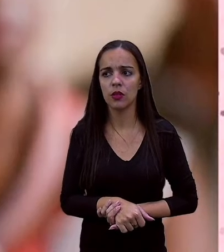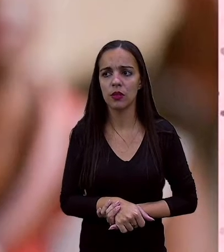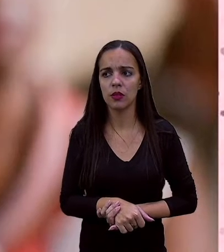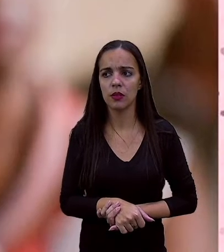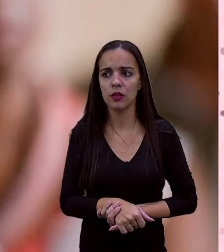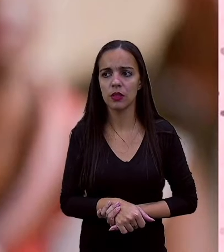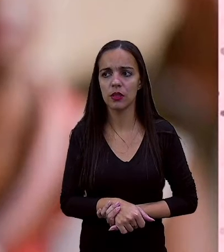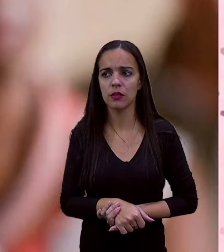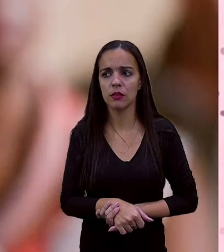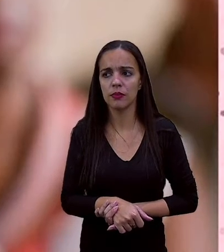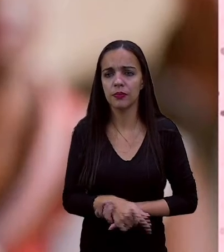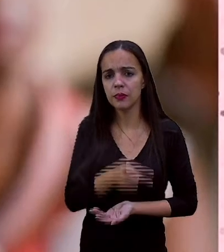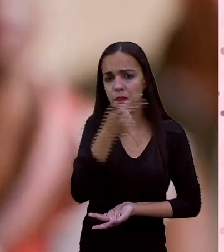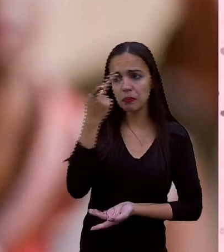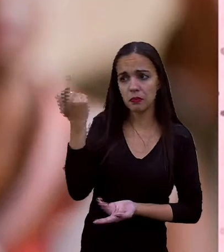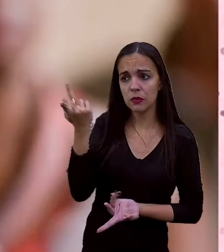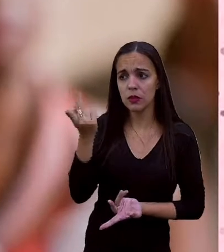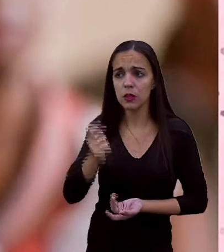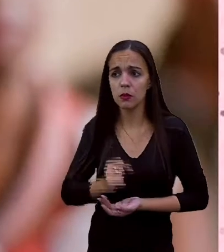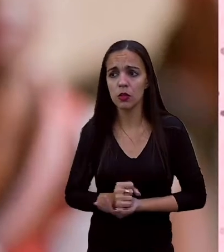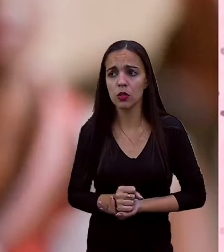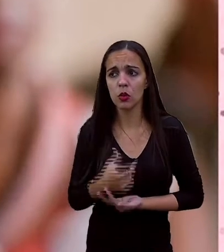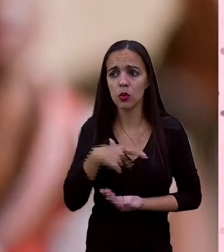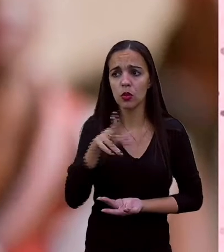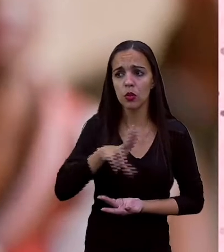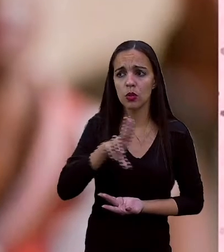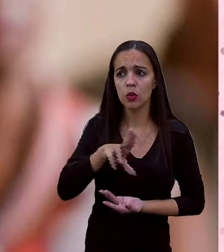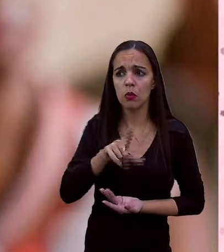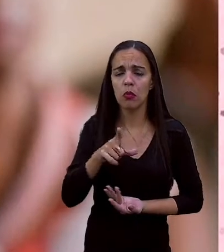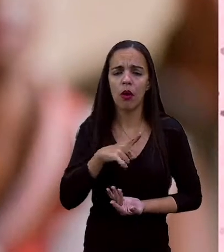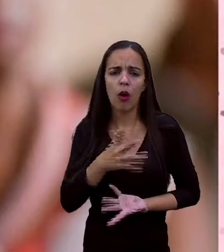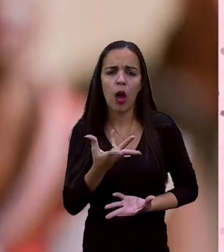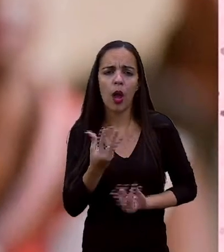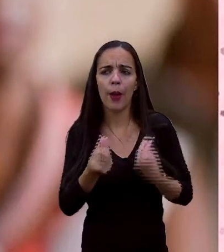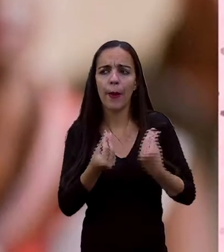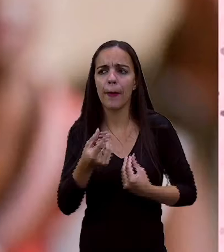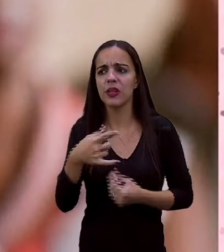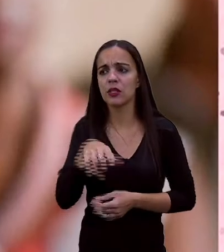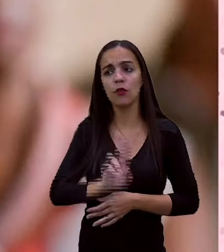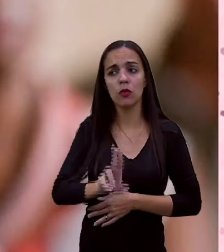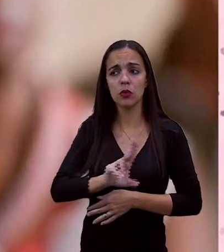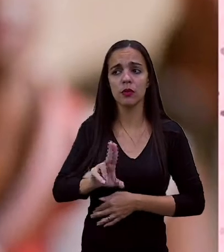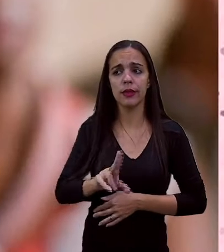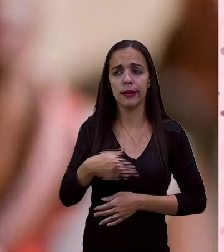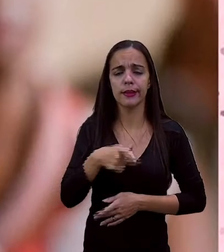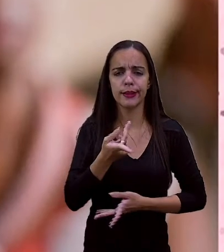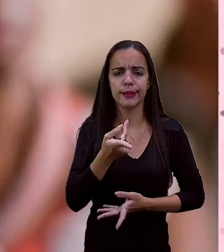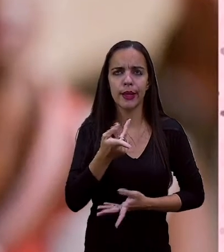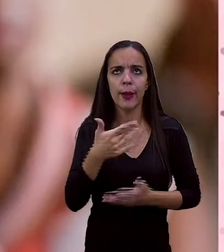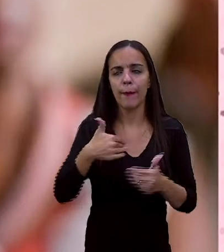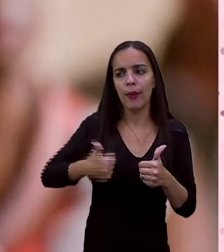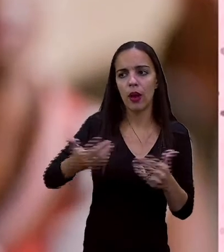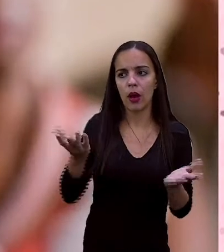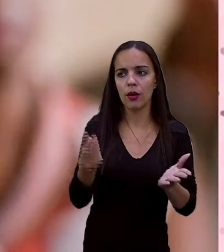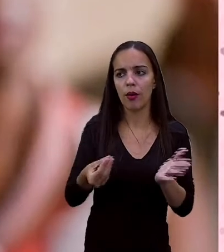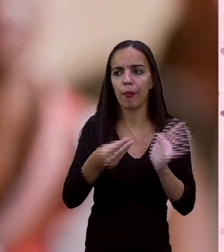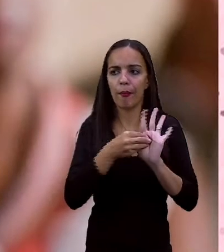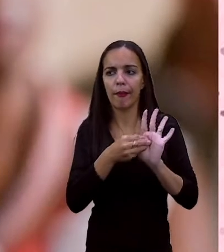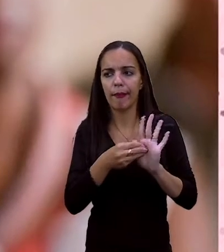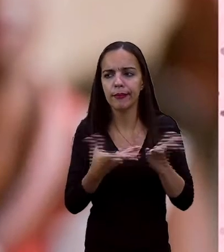Esse é o exemplo que as pessoas usam mais hoje em dia. Agora, se eu fosse usar com uma mesóclise, como que ficaria? O